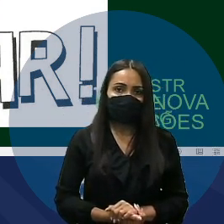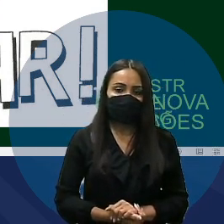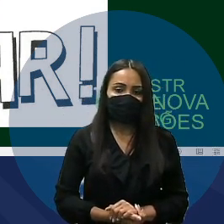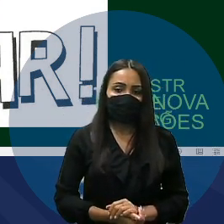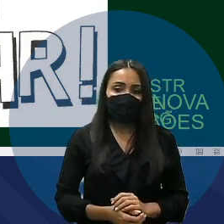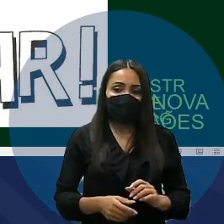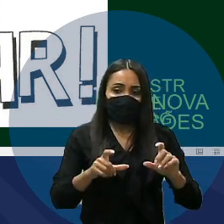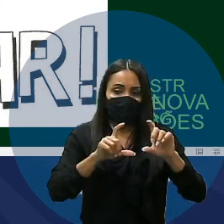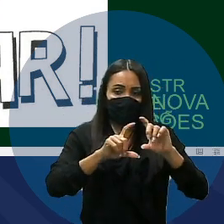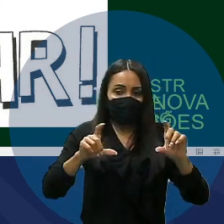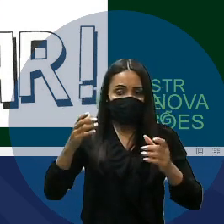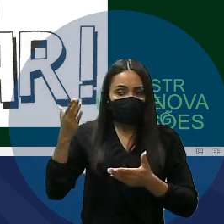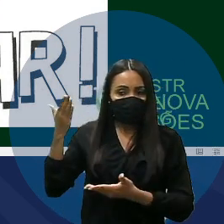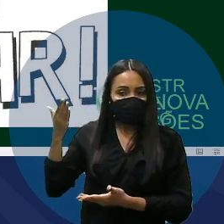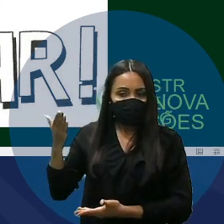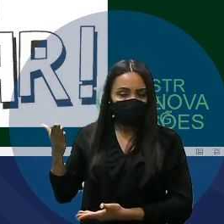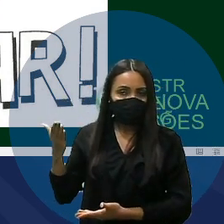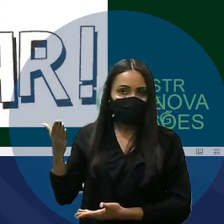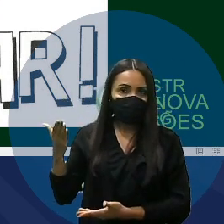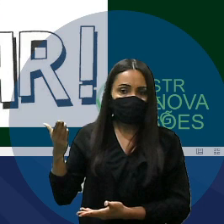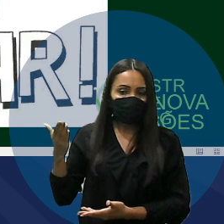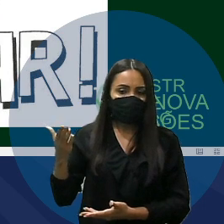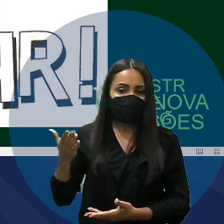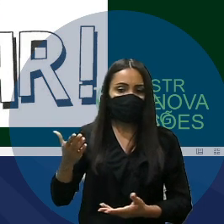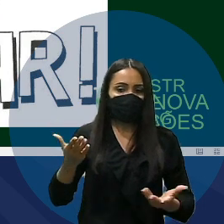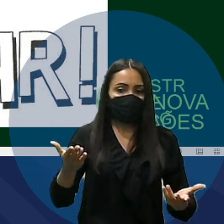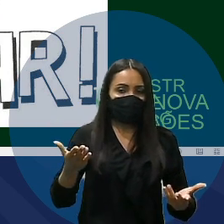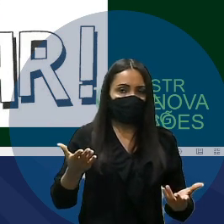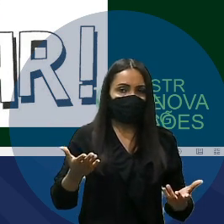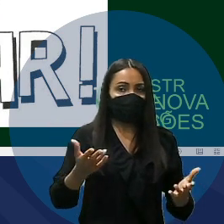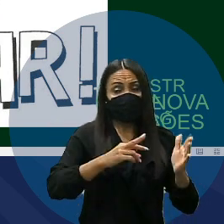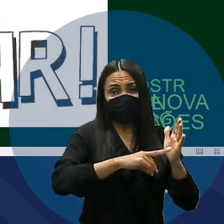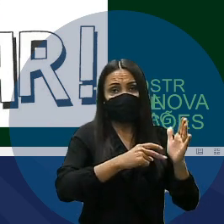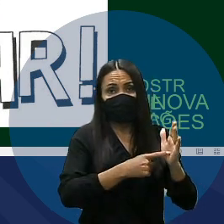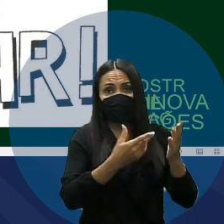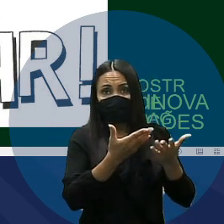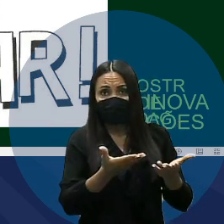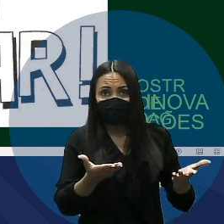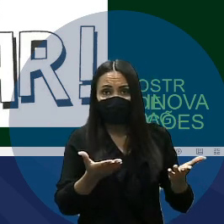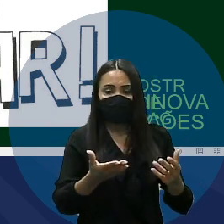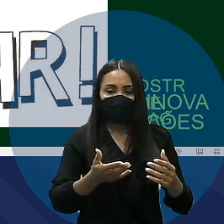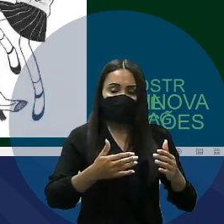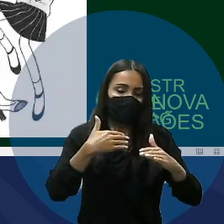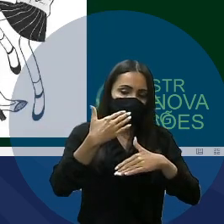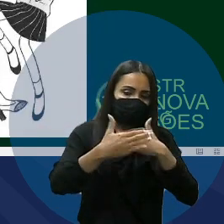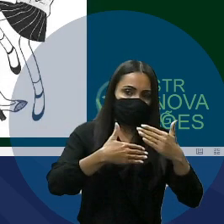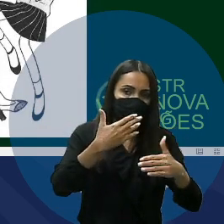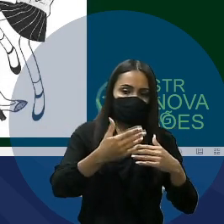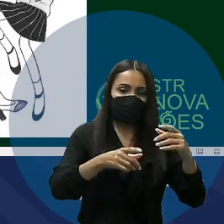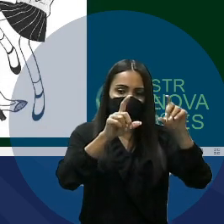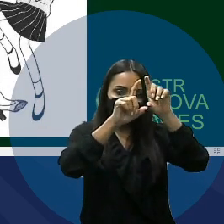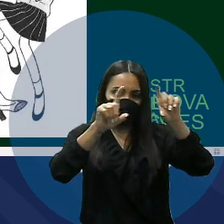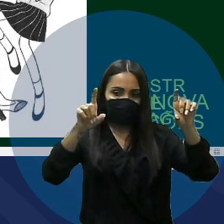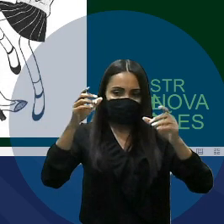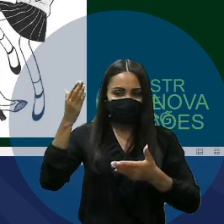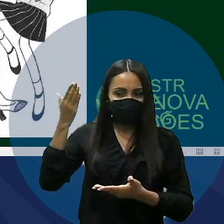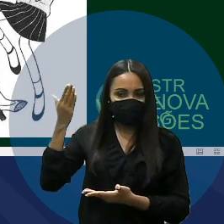parece provocativa traz esse tom. Assim como as próximas, onde o menino